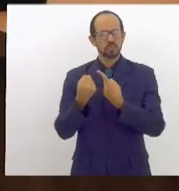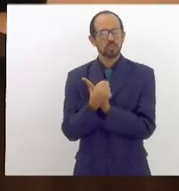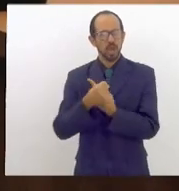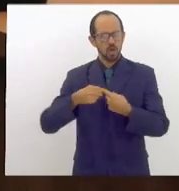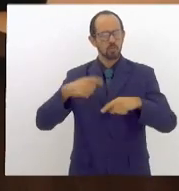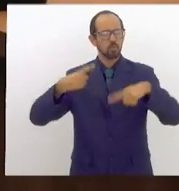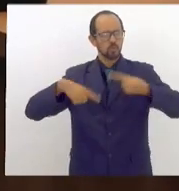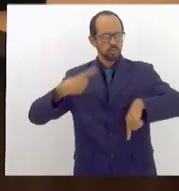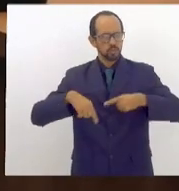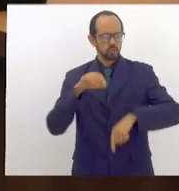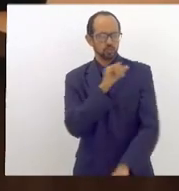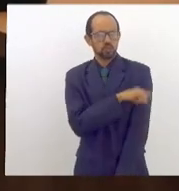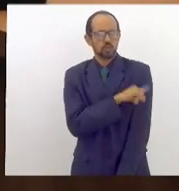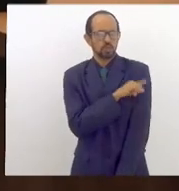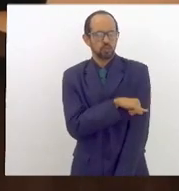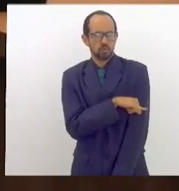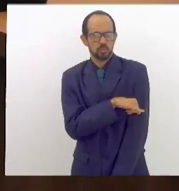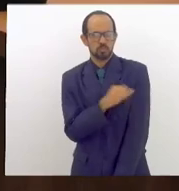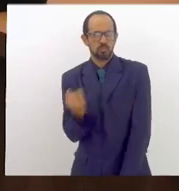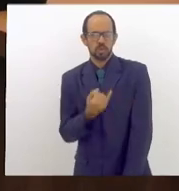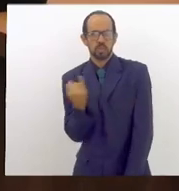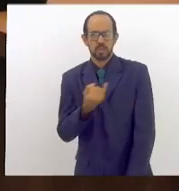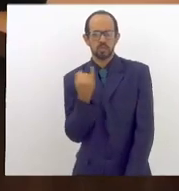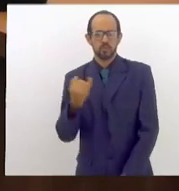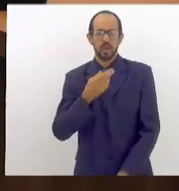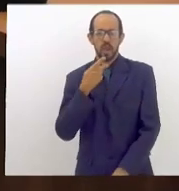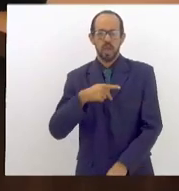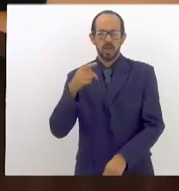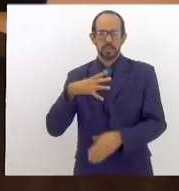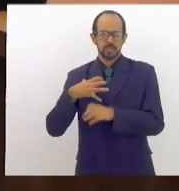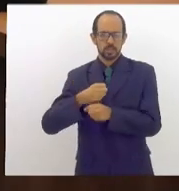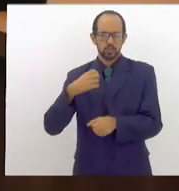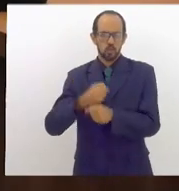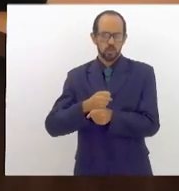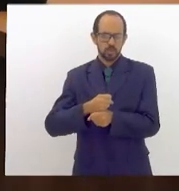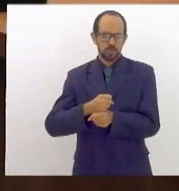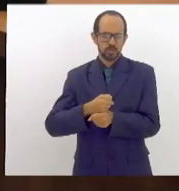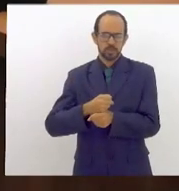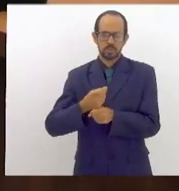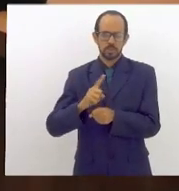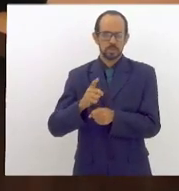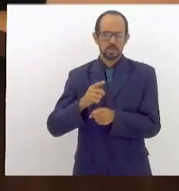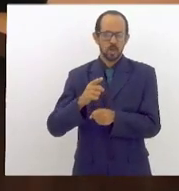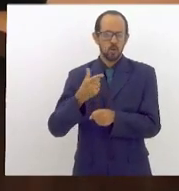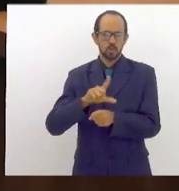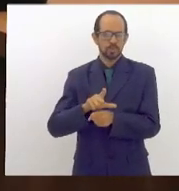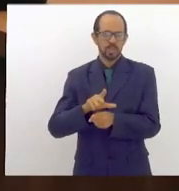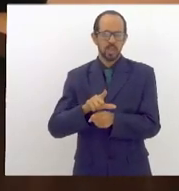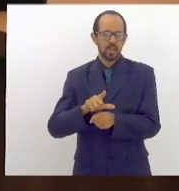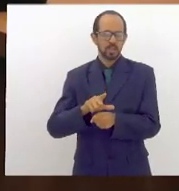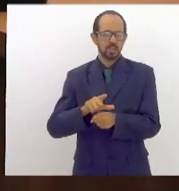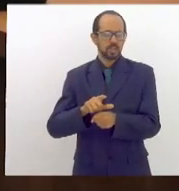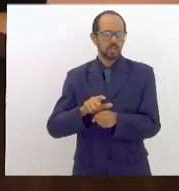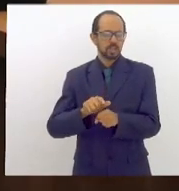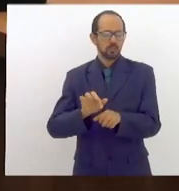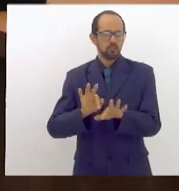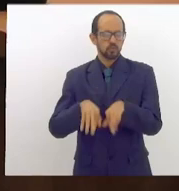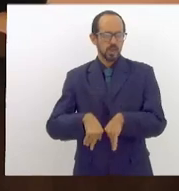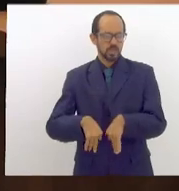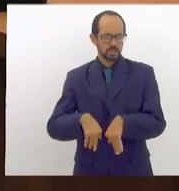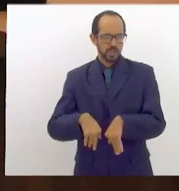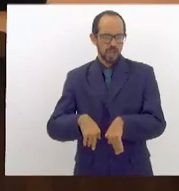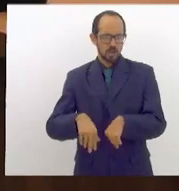Rio de Janeiro é importante dizer que essas contas elas não fecham é em resultados